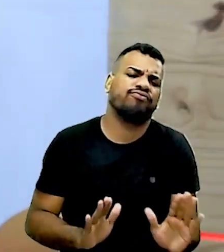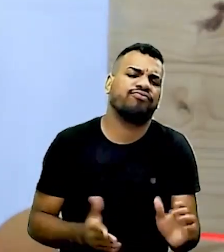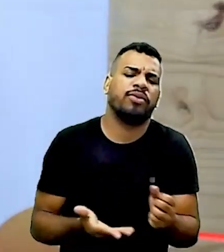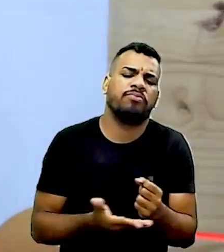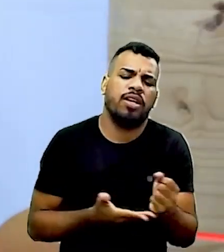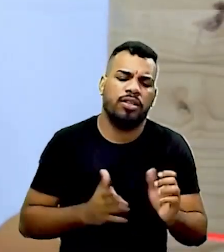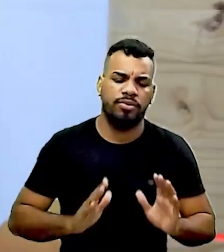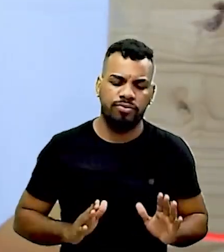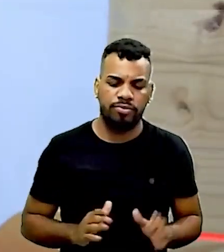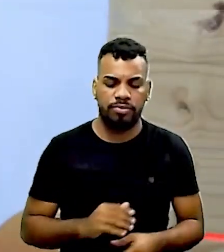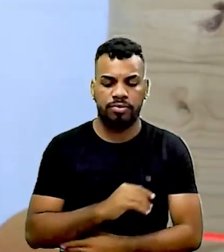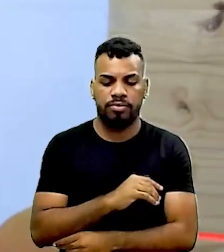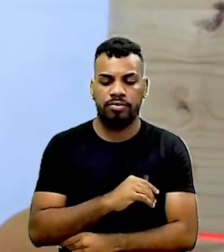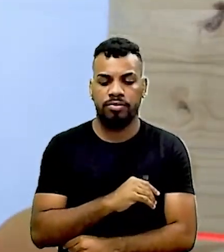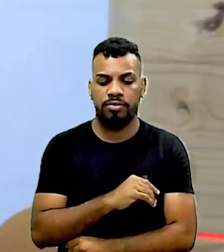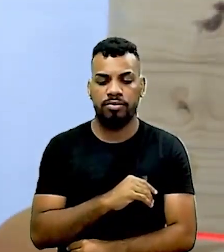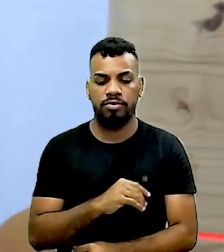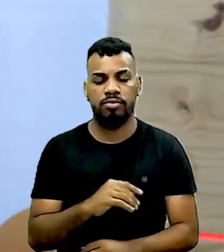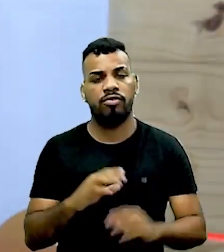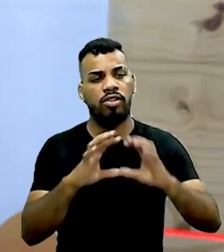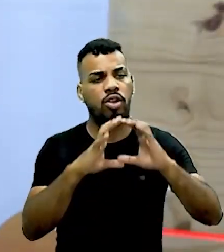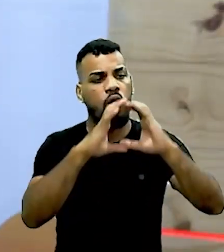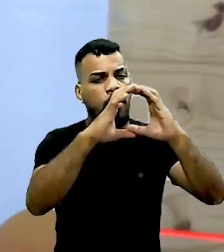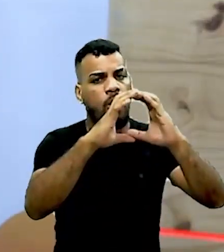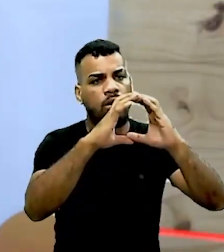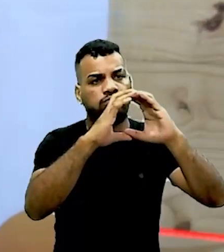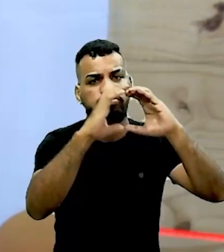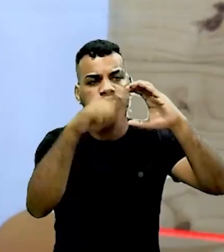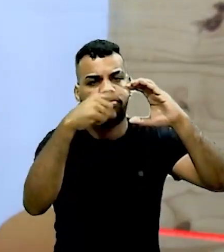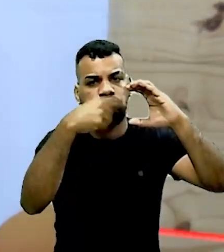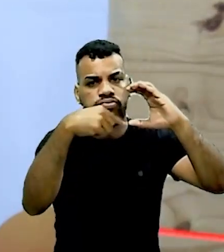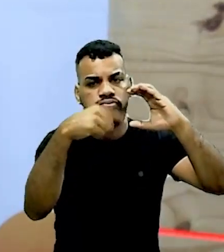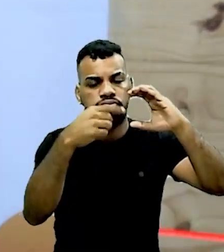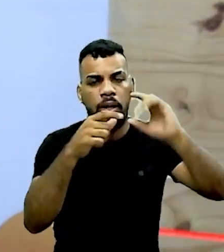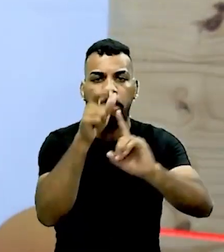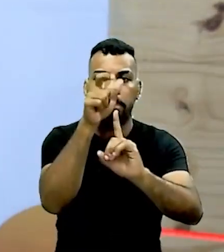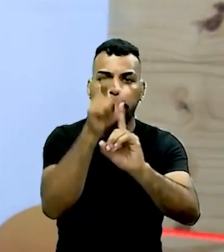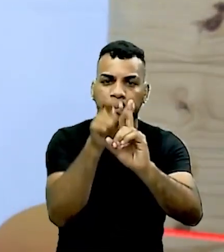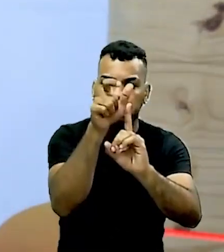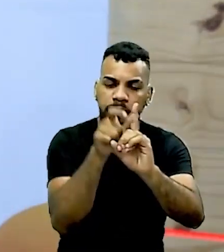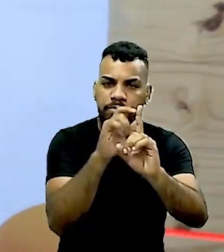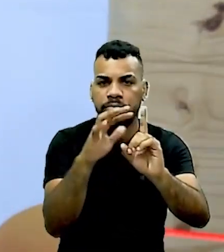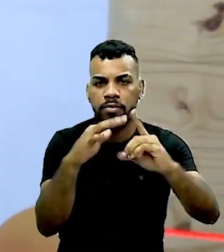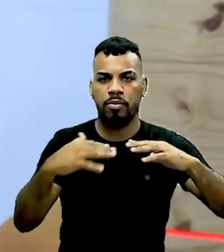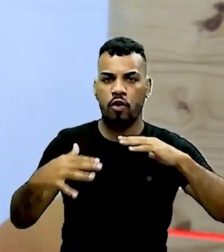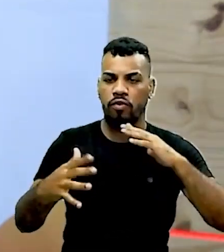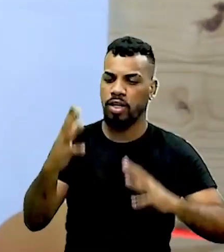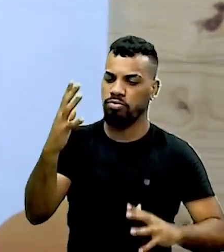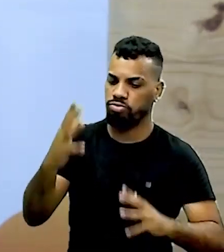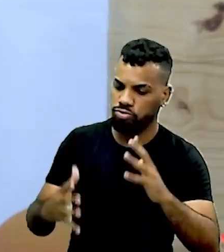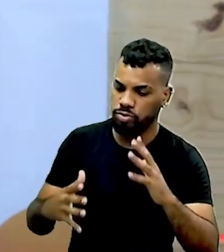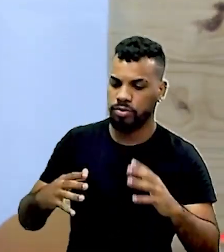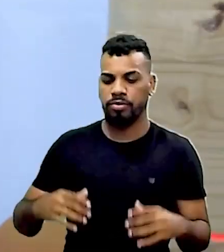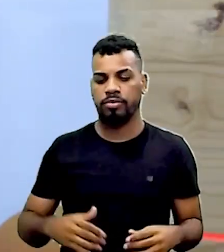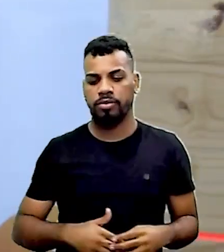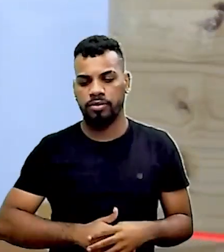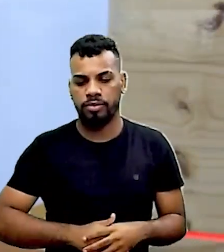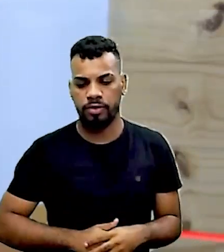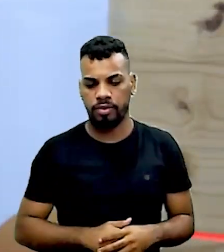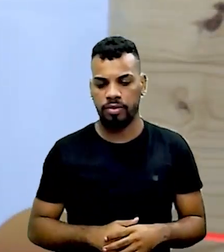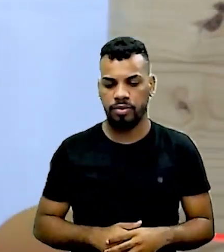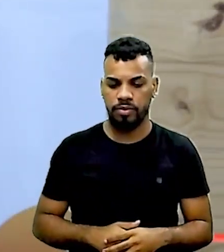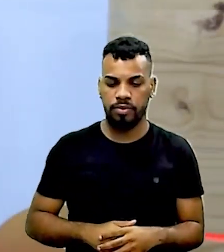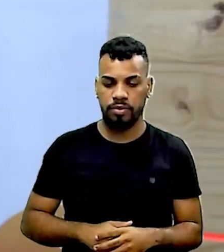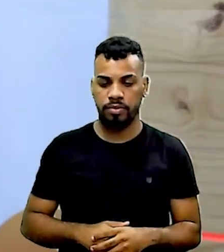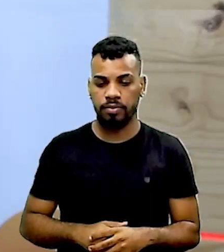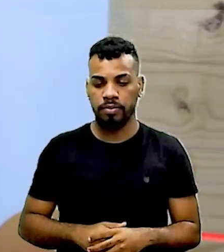bolinha pulando, um pêndulo girando, personagem se movendo. Se você